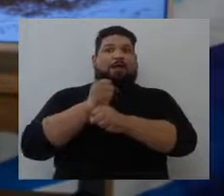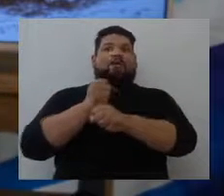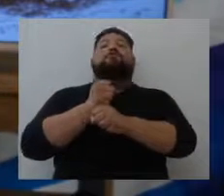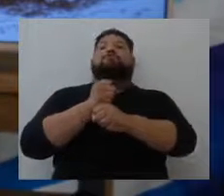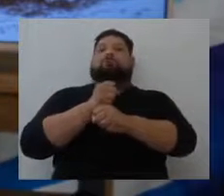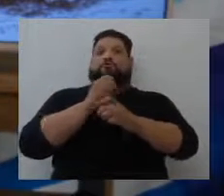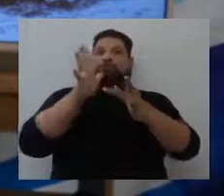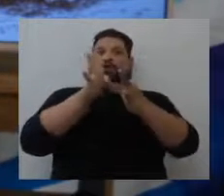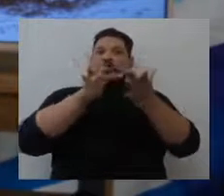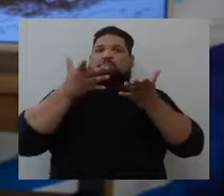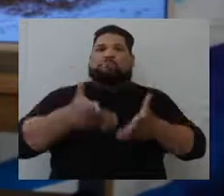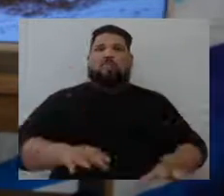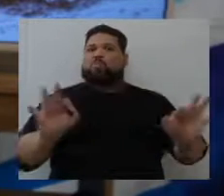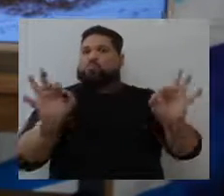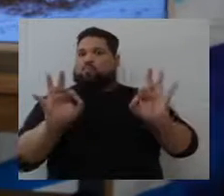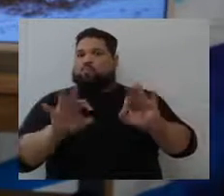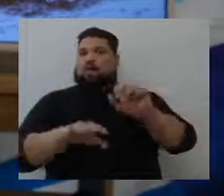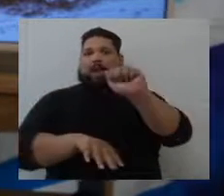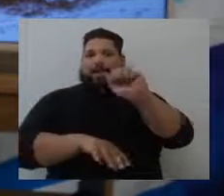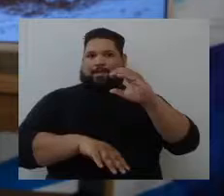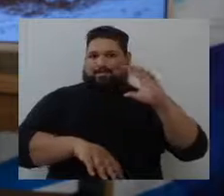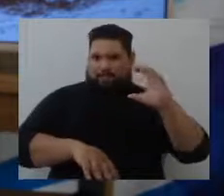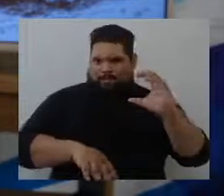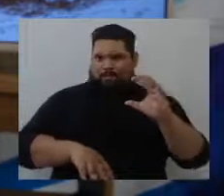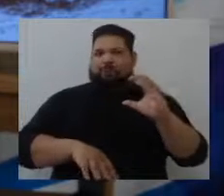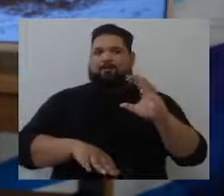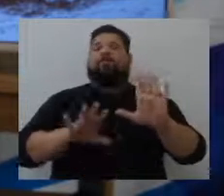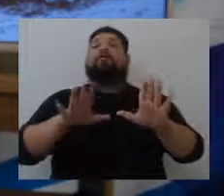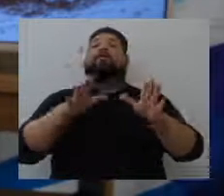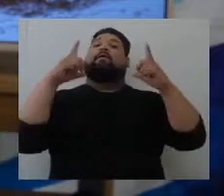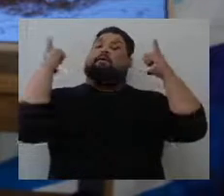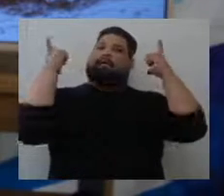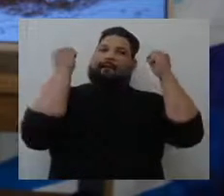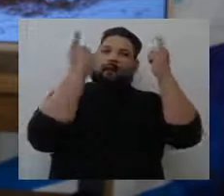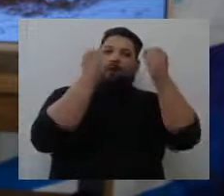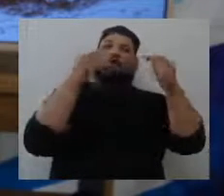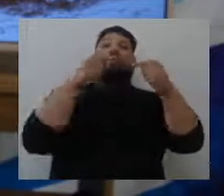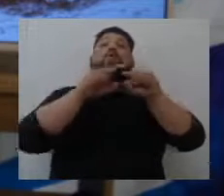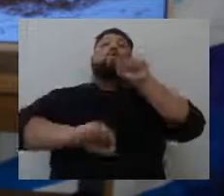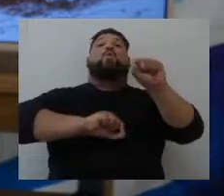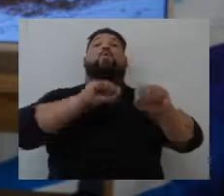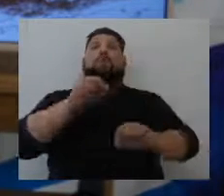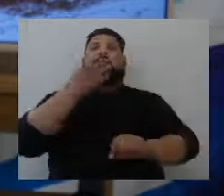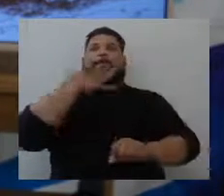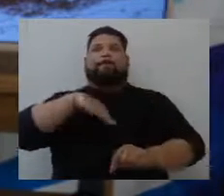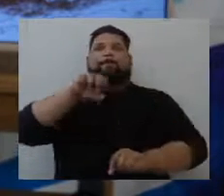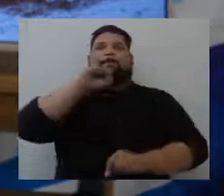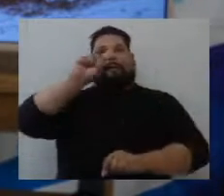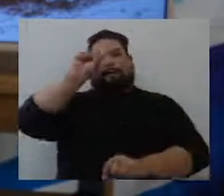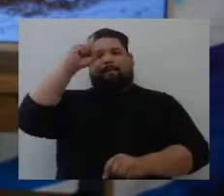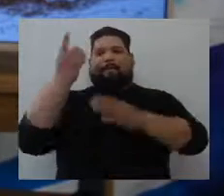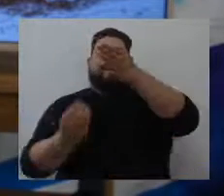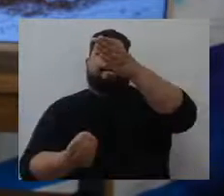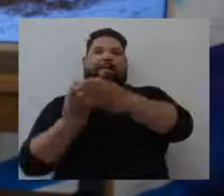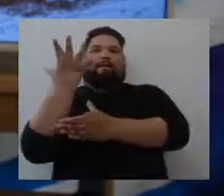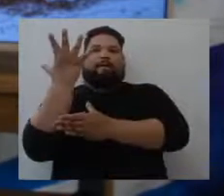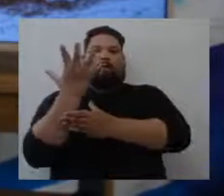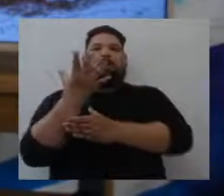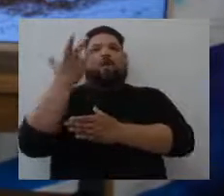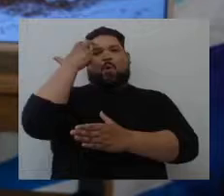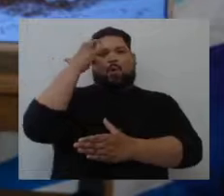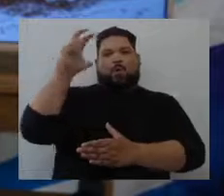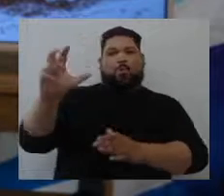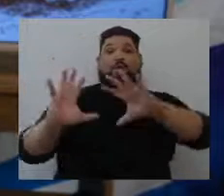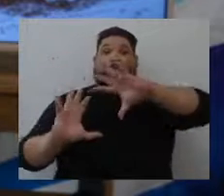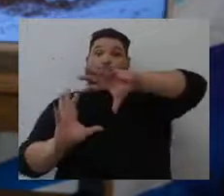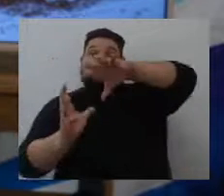gregos são considerados até hoje os pais fundadores da cultura ocidental, tá? Então, a primeira